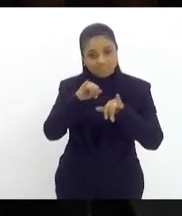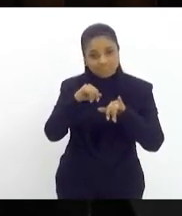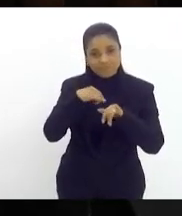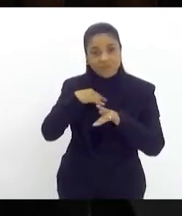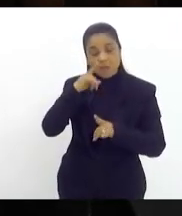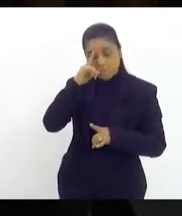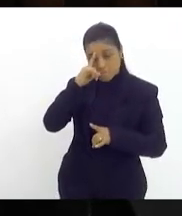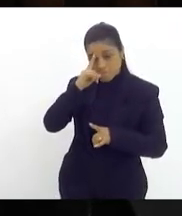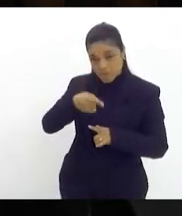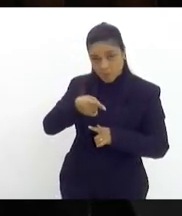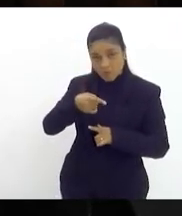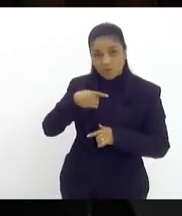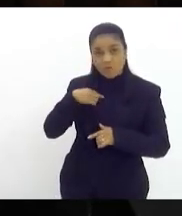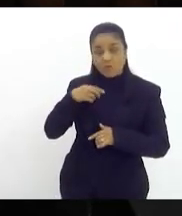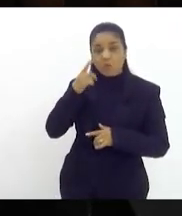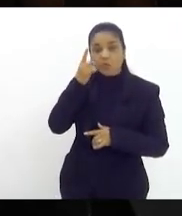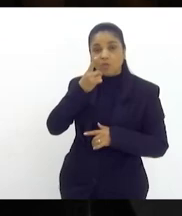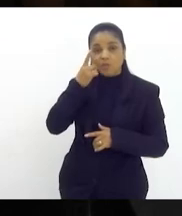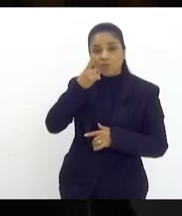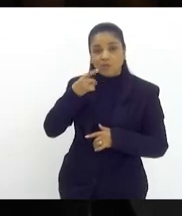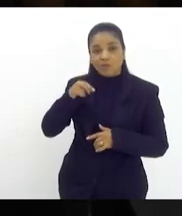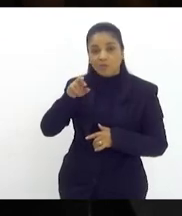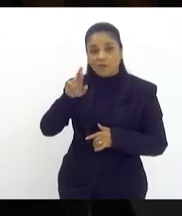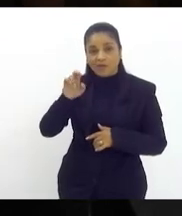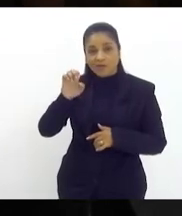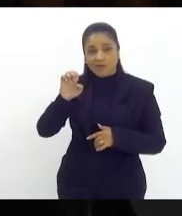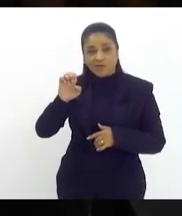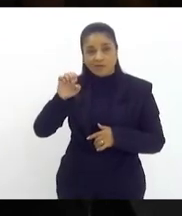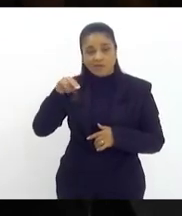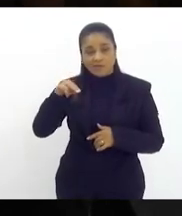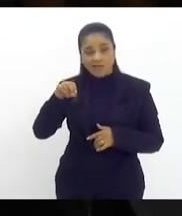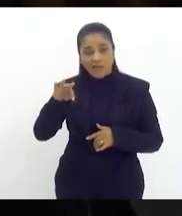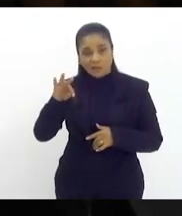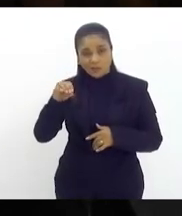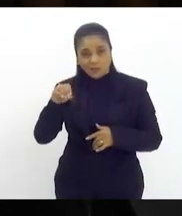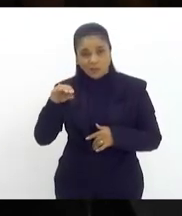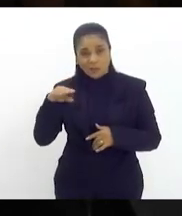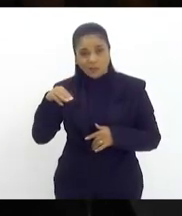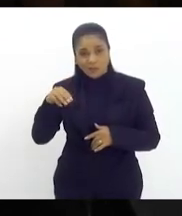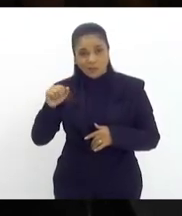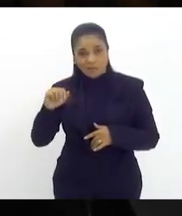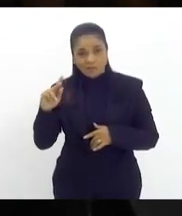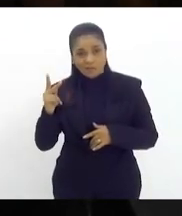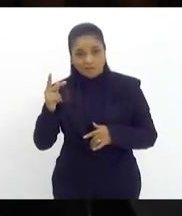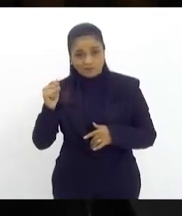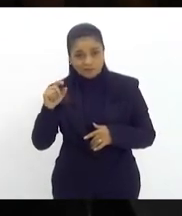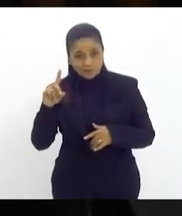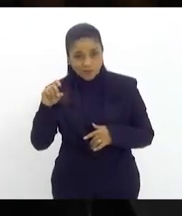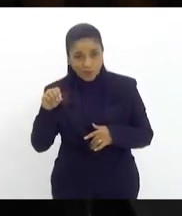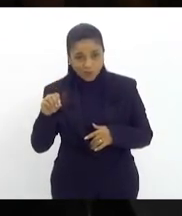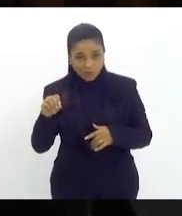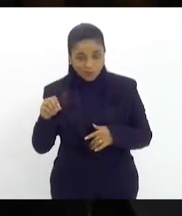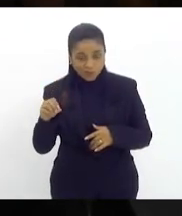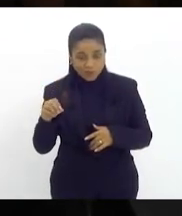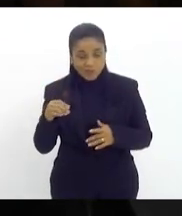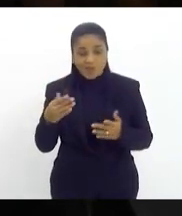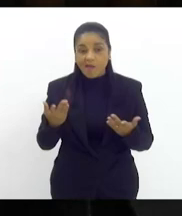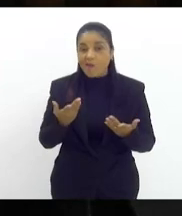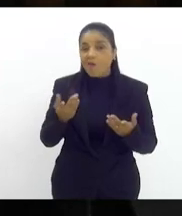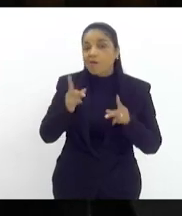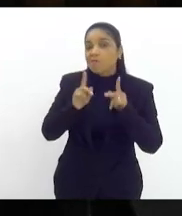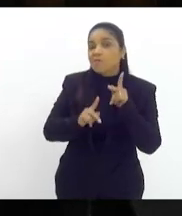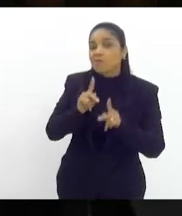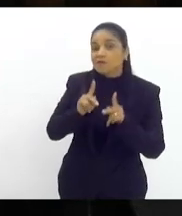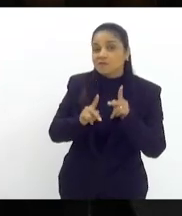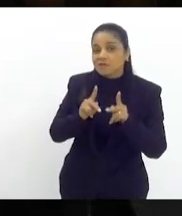é Renato Machado deputado aqui nessa casa e agora população faça